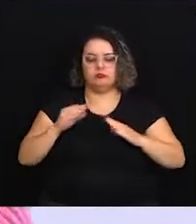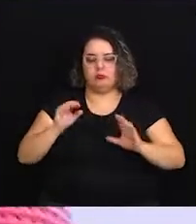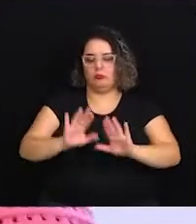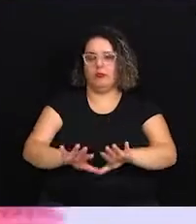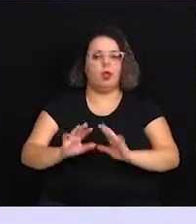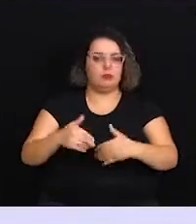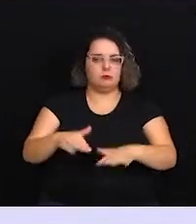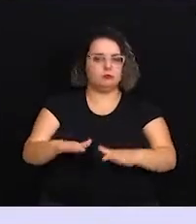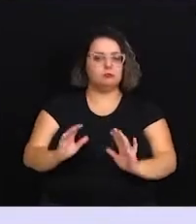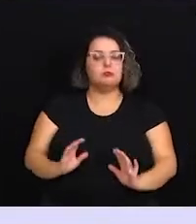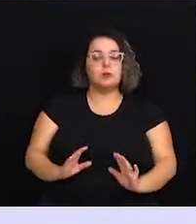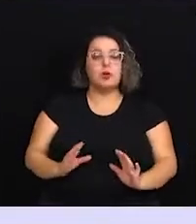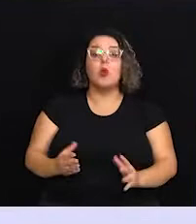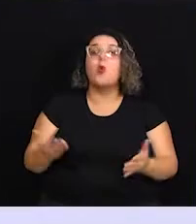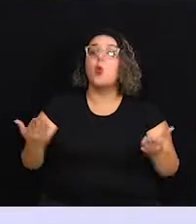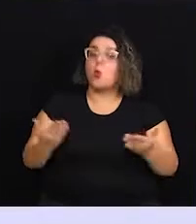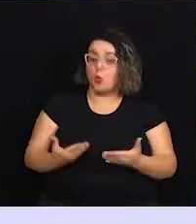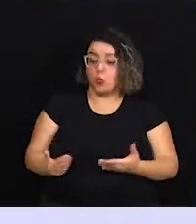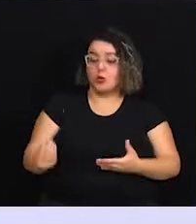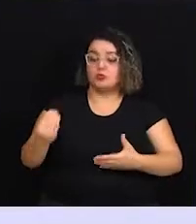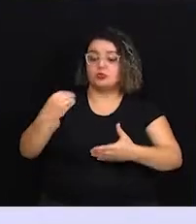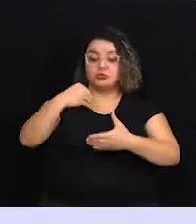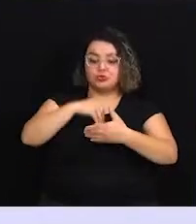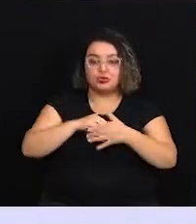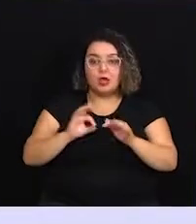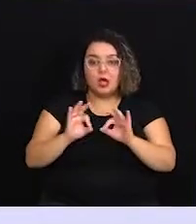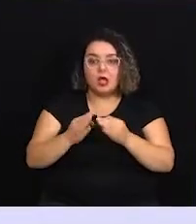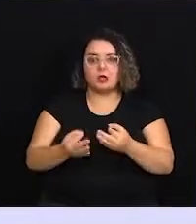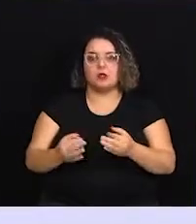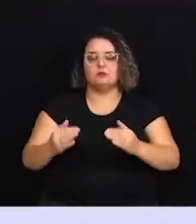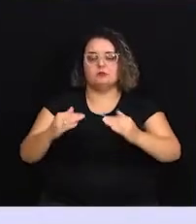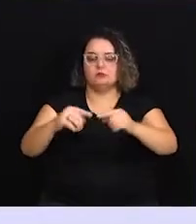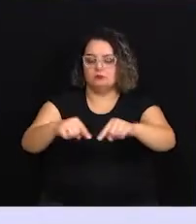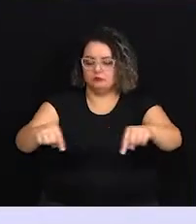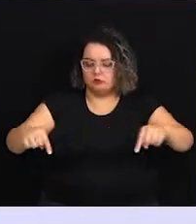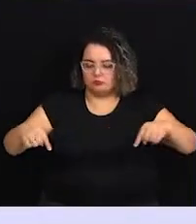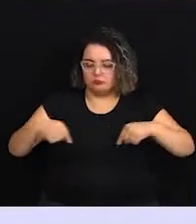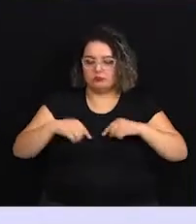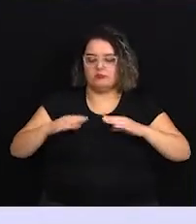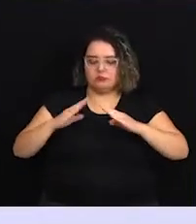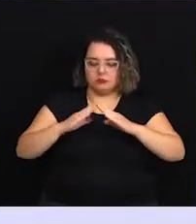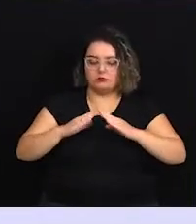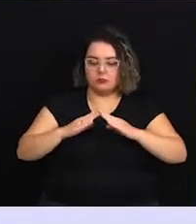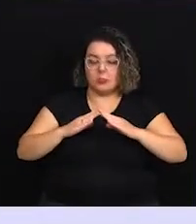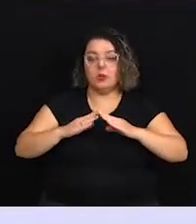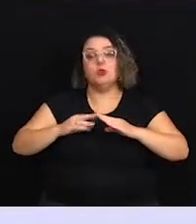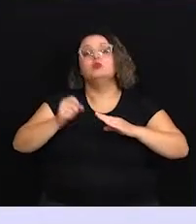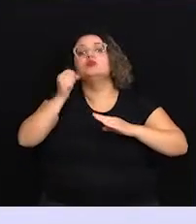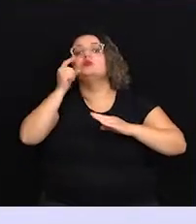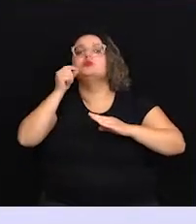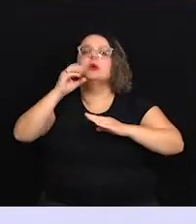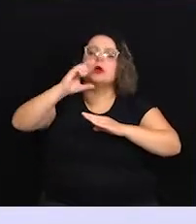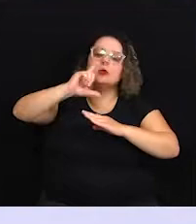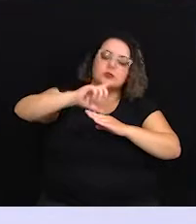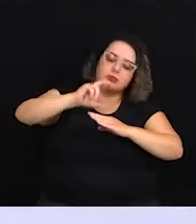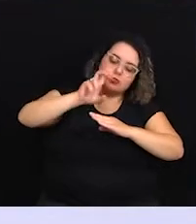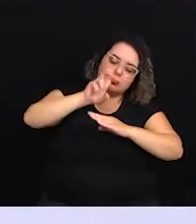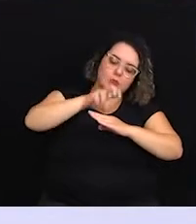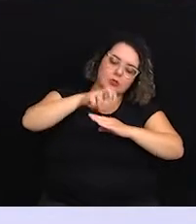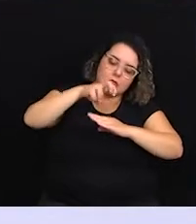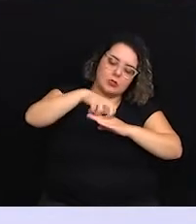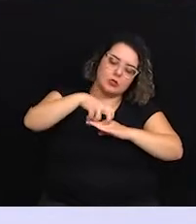parte da família. Então, eles foram migrando, né, do fundo dos quintais, dos telhados, no caso dos gatos, para dentro das nossas